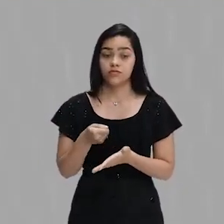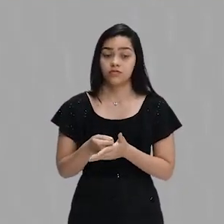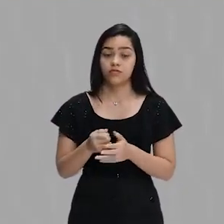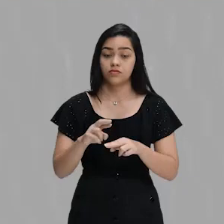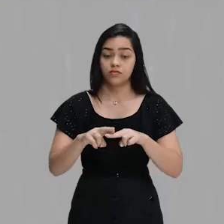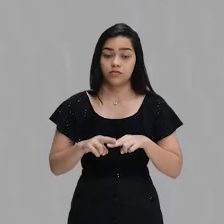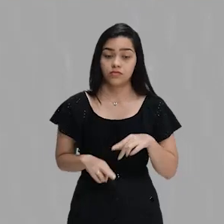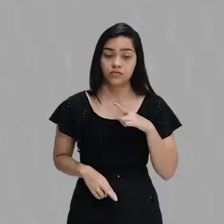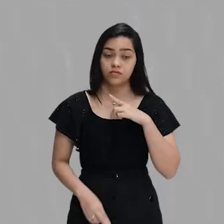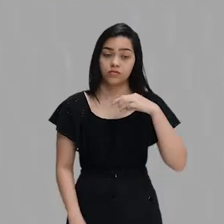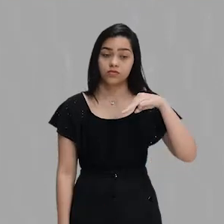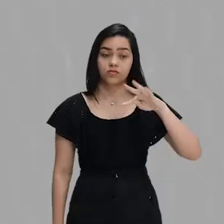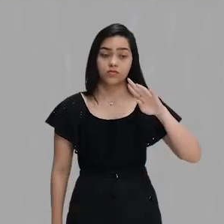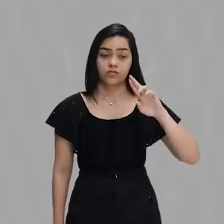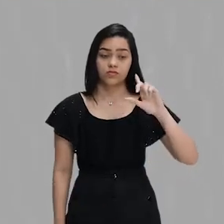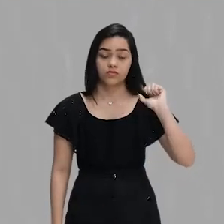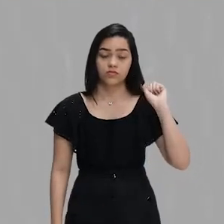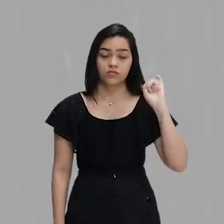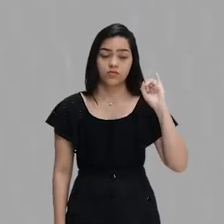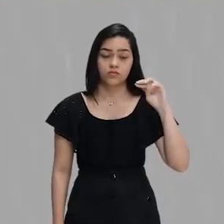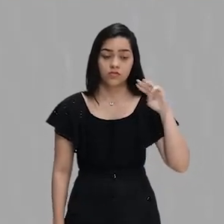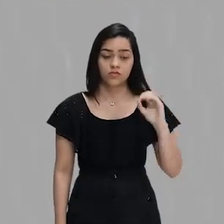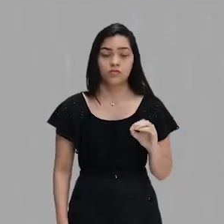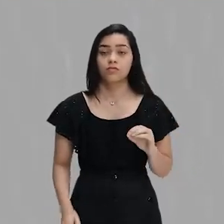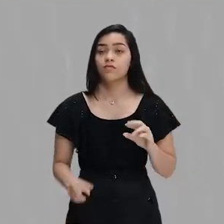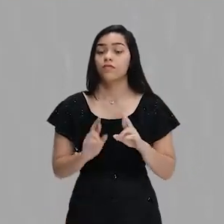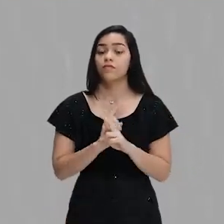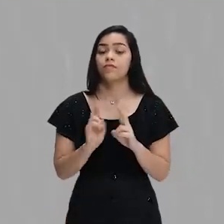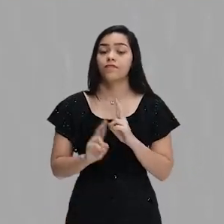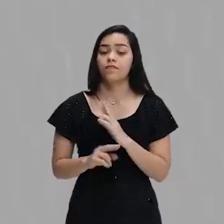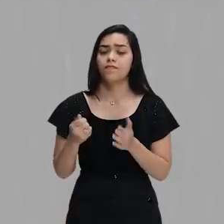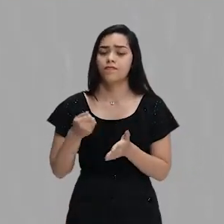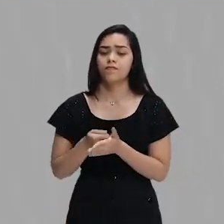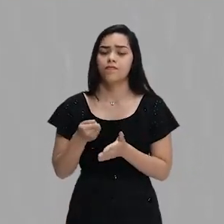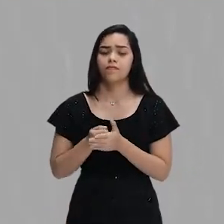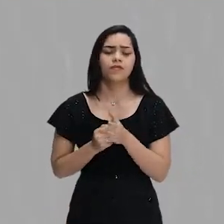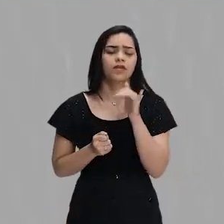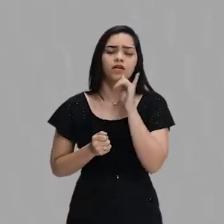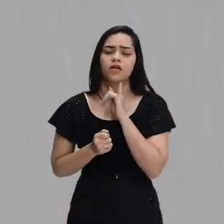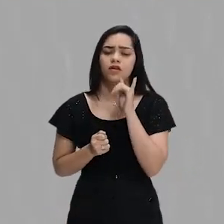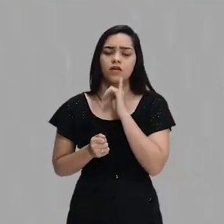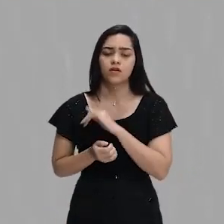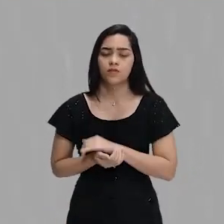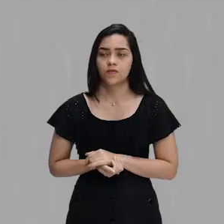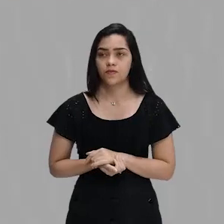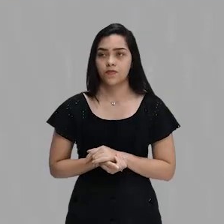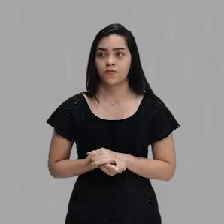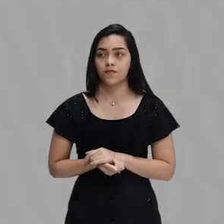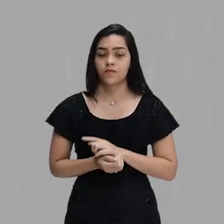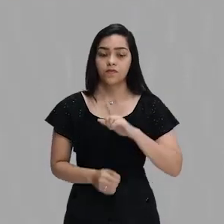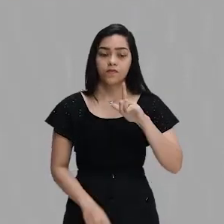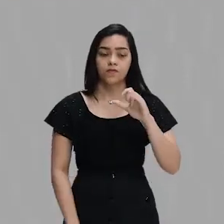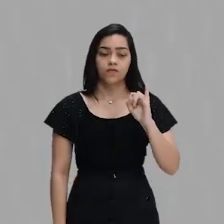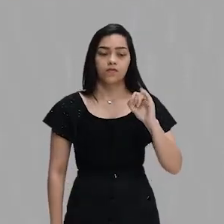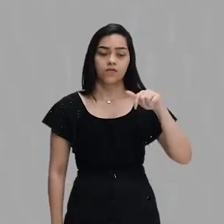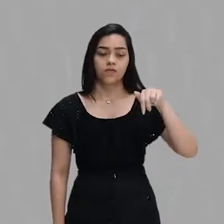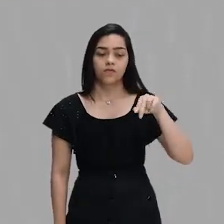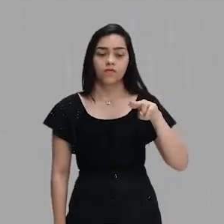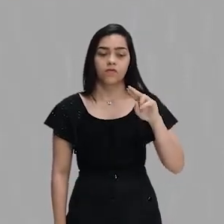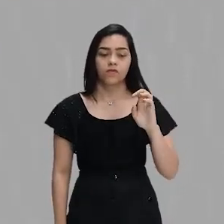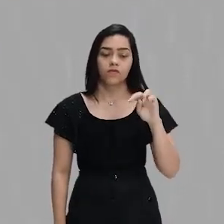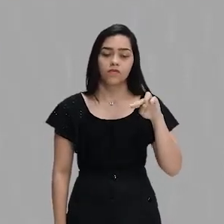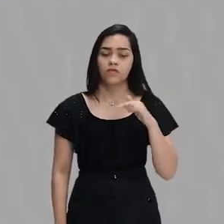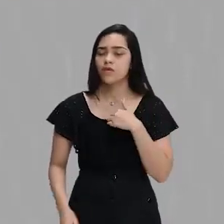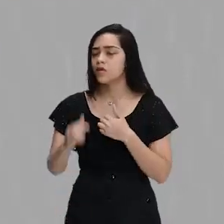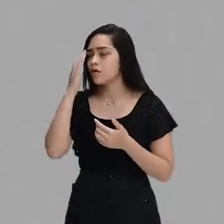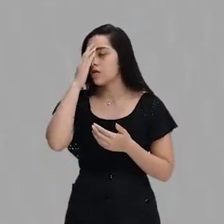isso que é um mutualismo. Mutualismo ele é uma relação obrigatória. Exemplo de mutualismo, o líquen. Eu acredito